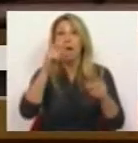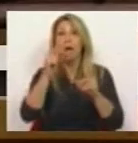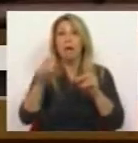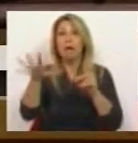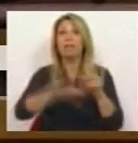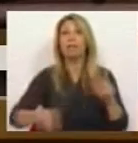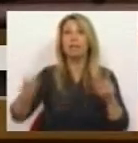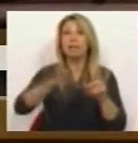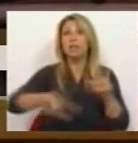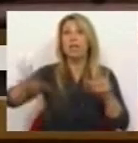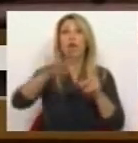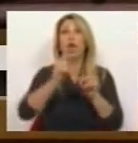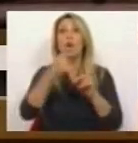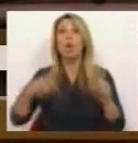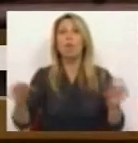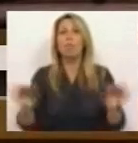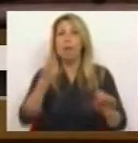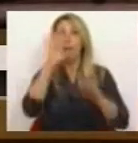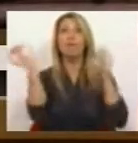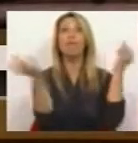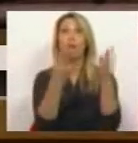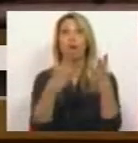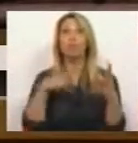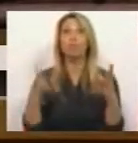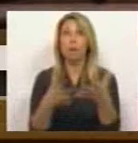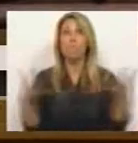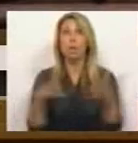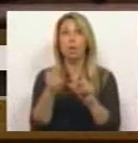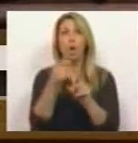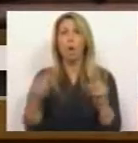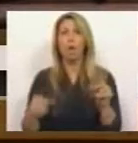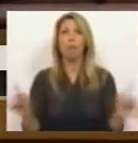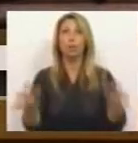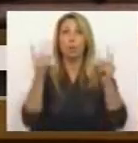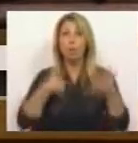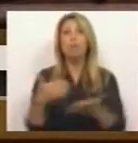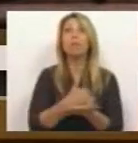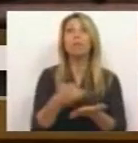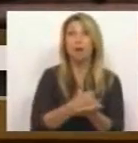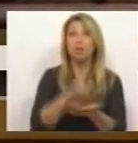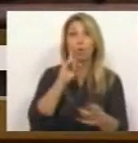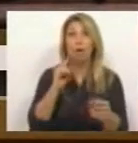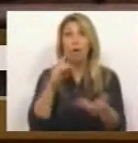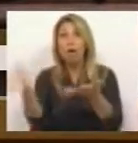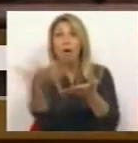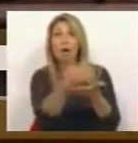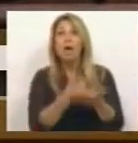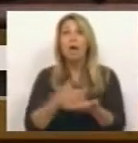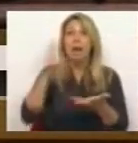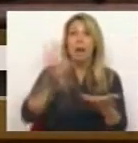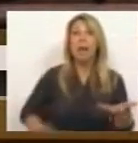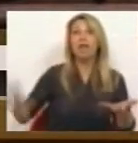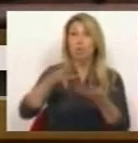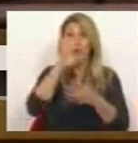da floresta portuguesa não é eucalipto, quando os dados do Inventário Florestal Nacional de 2010 nos dizem que